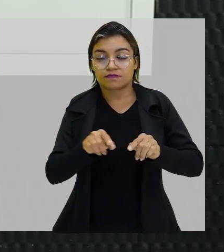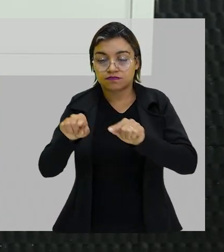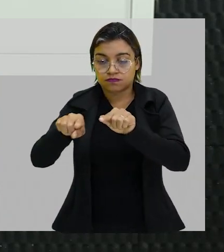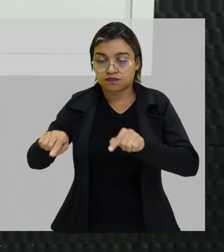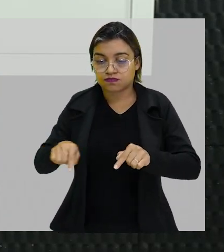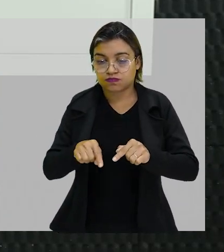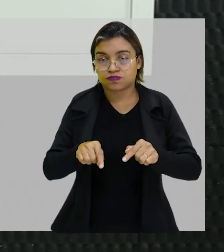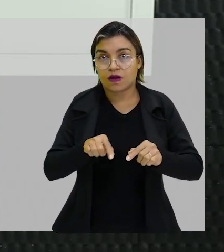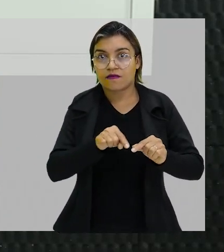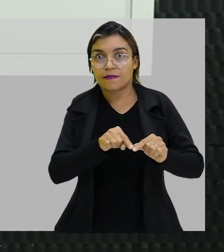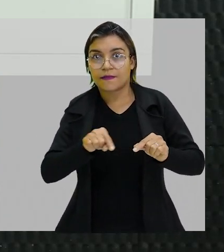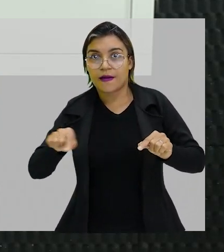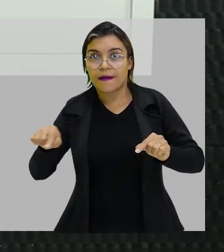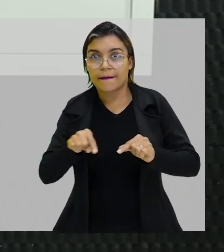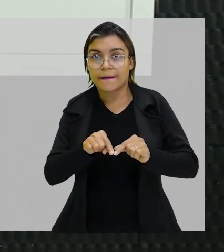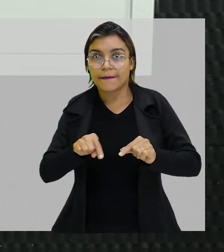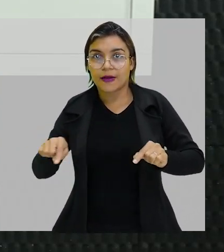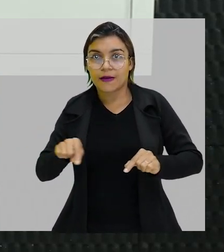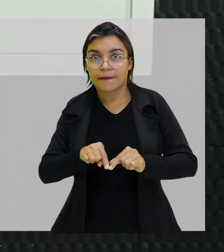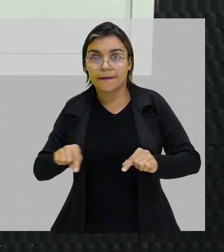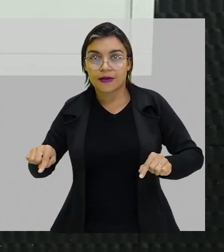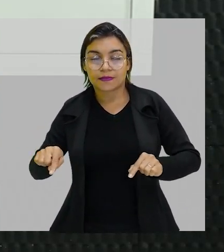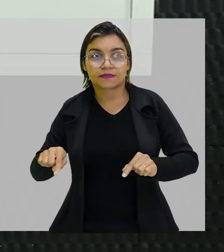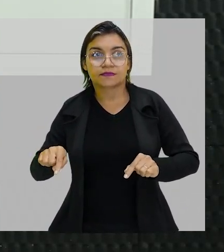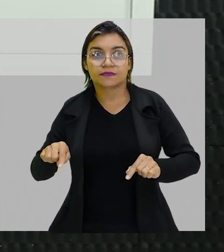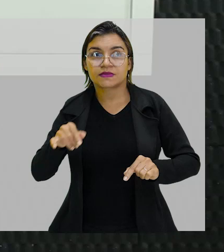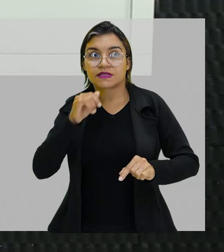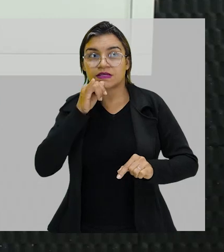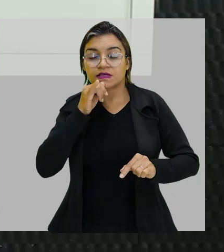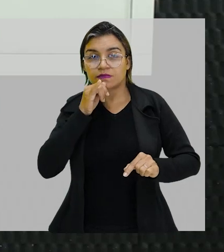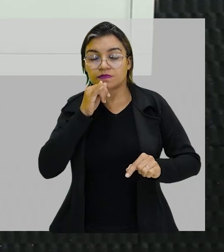ok? Nós vamos perceber o seguinte,